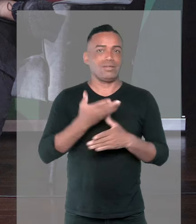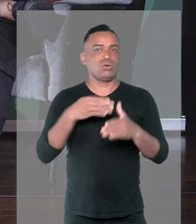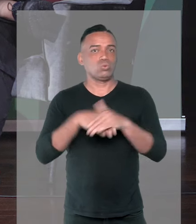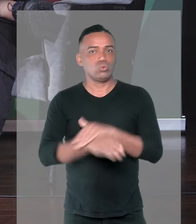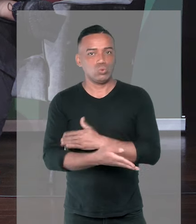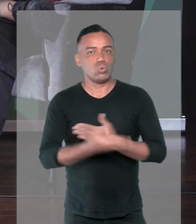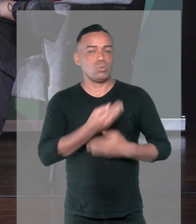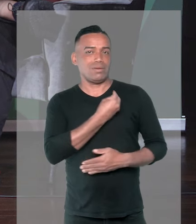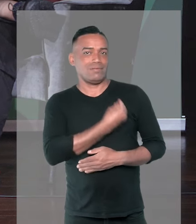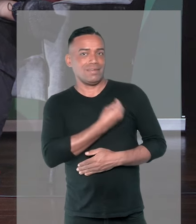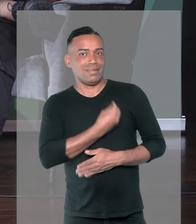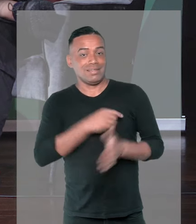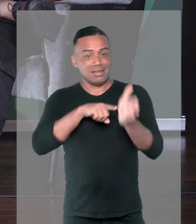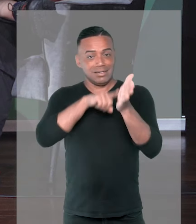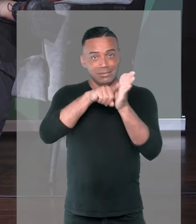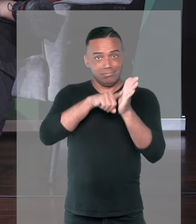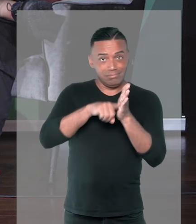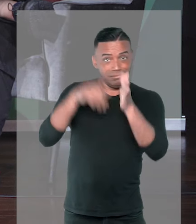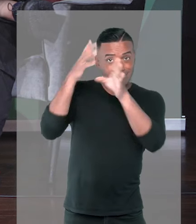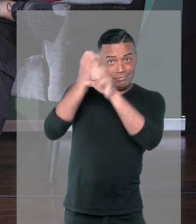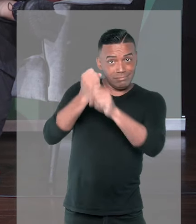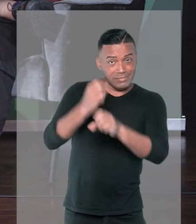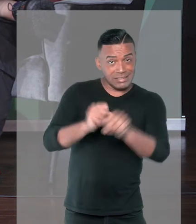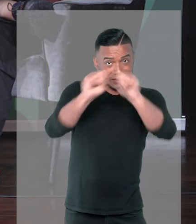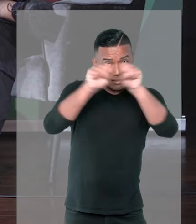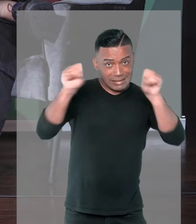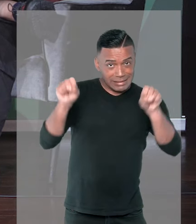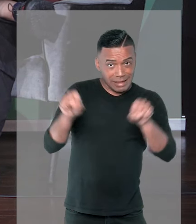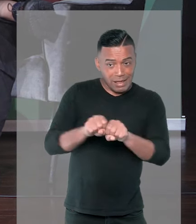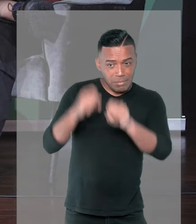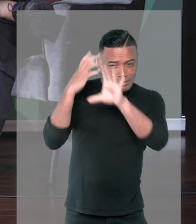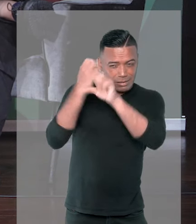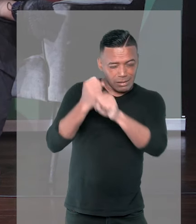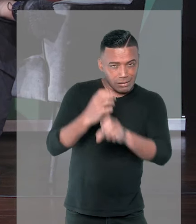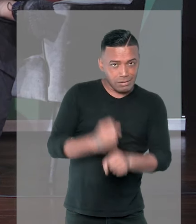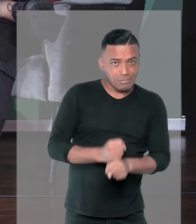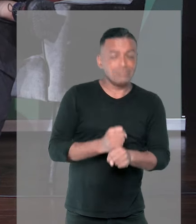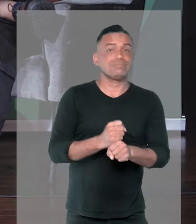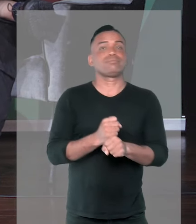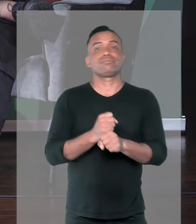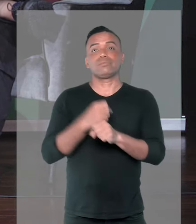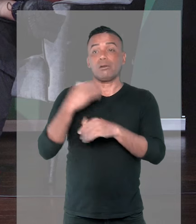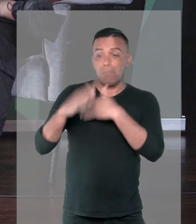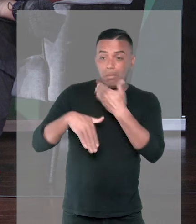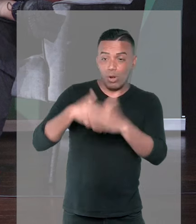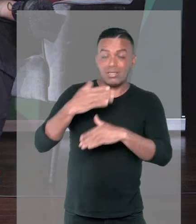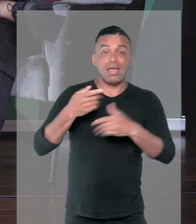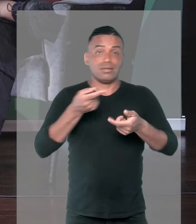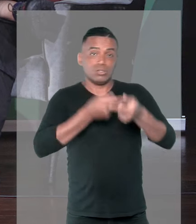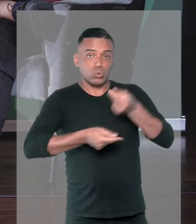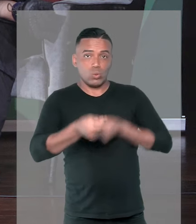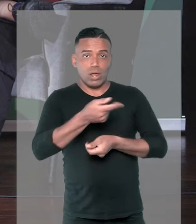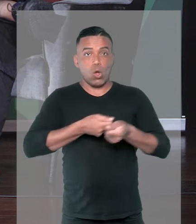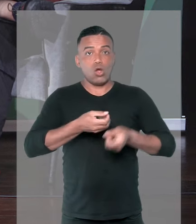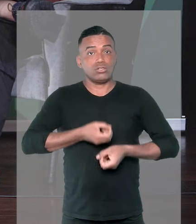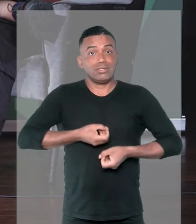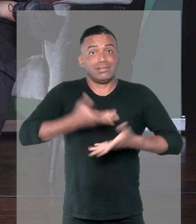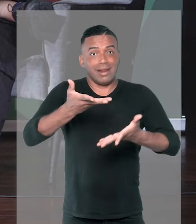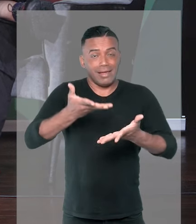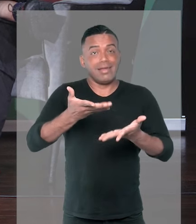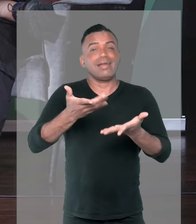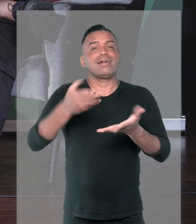ciclos de vida de dados e algoritmos sistemas que tratam dados para que os processos do negócio entreguem o que a gente chama no